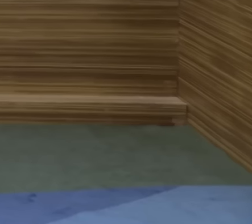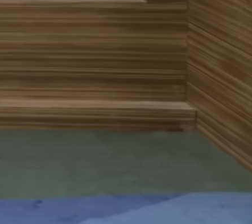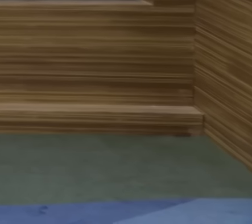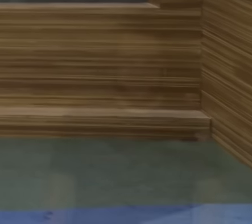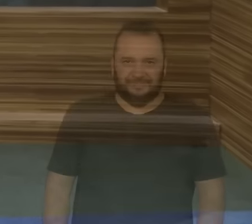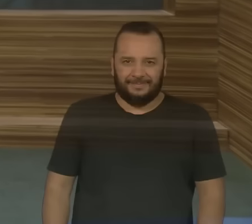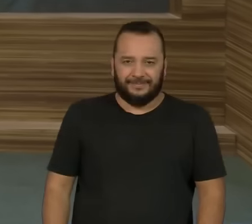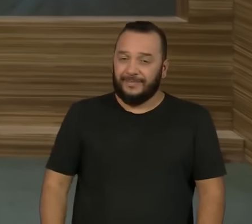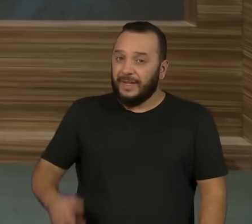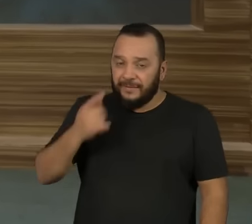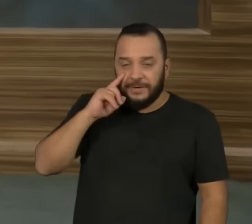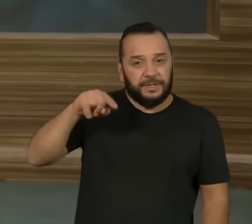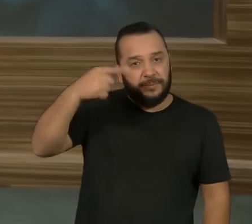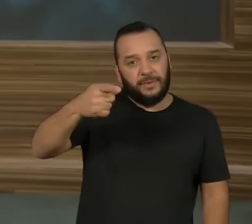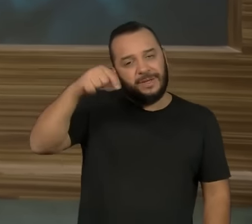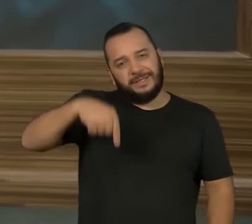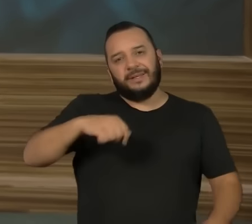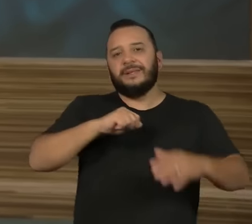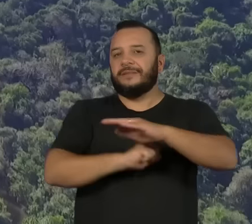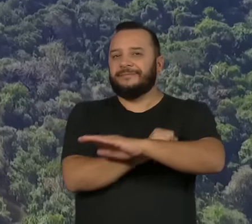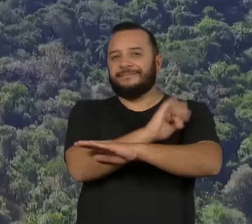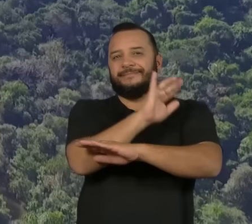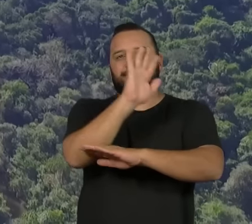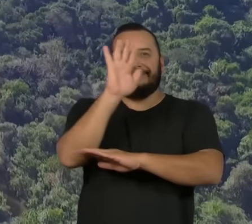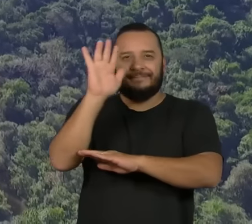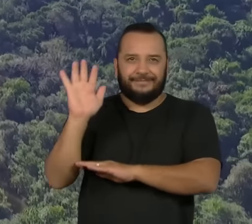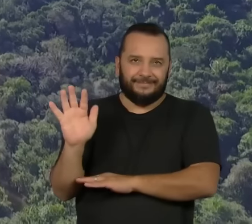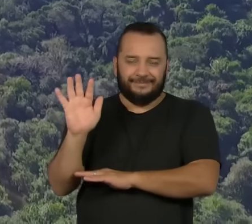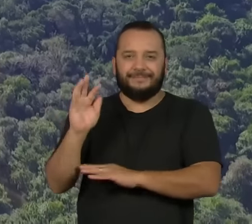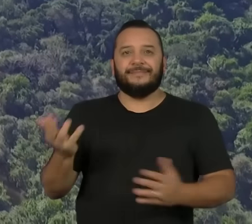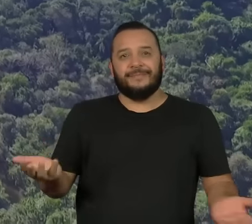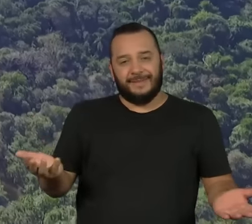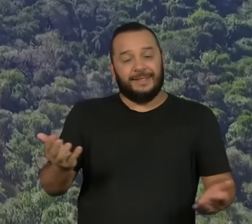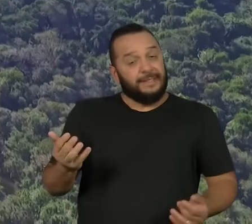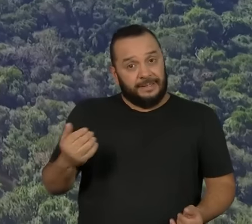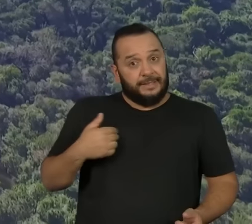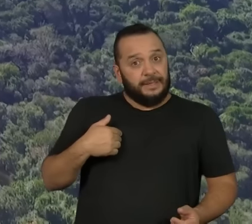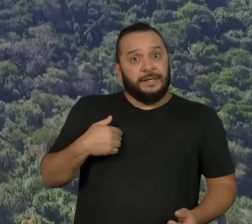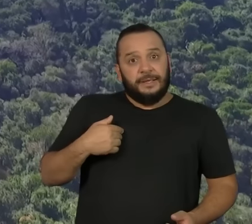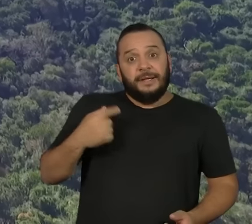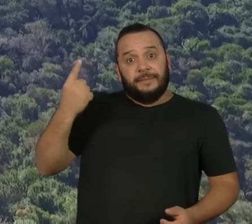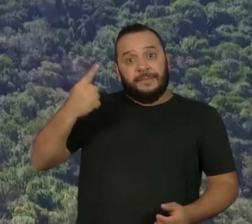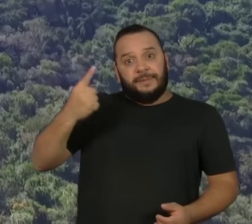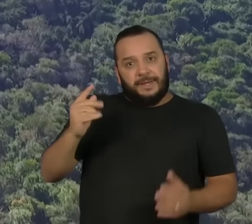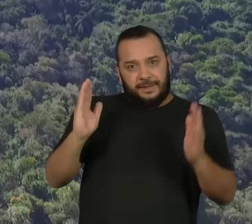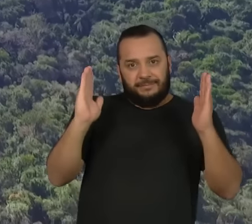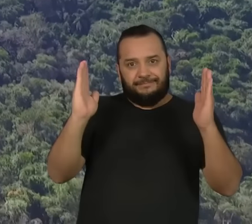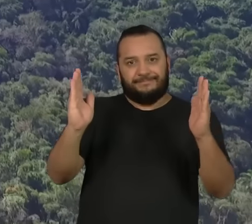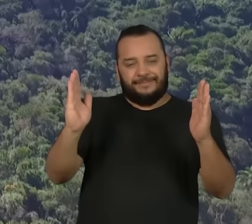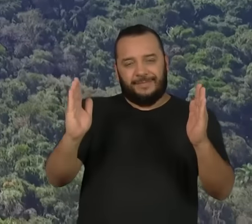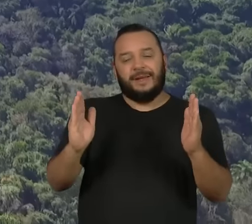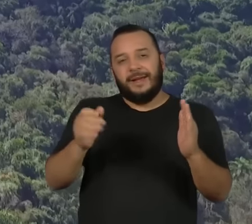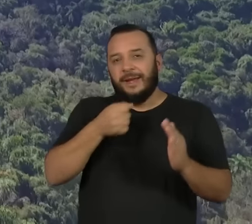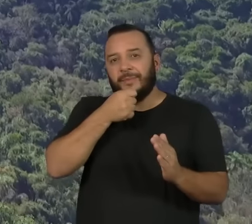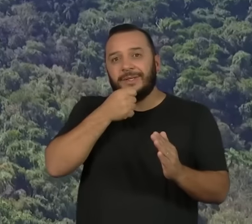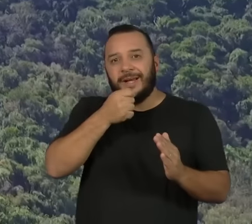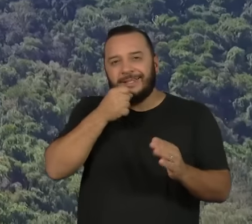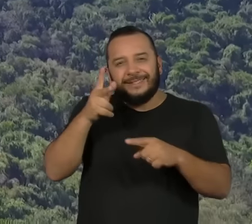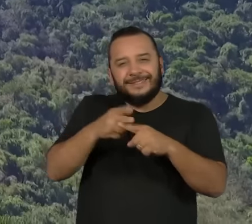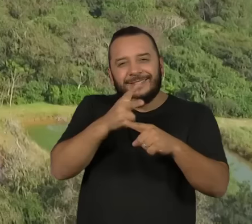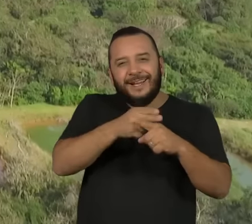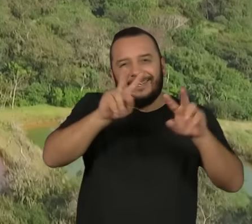Logo mais aqui no Repórter Eco. Na primeira parte da reportagem de hoje, na série sobre